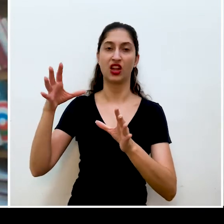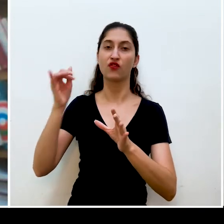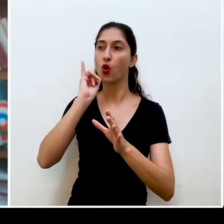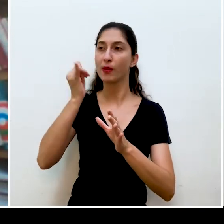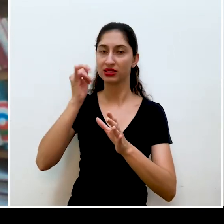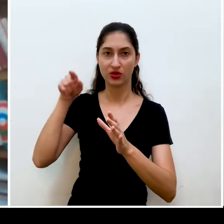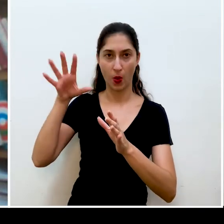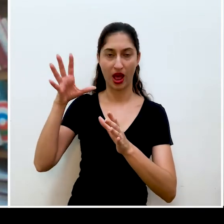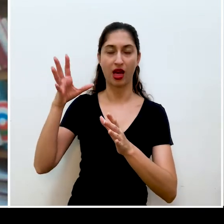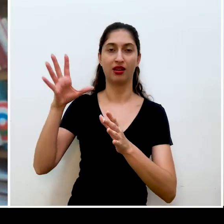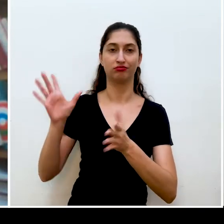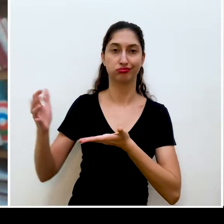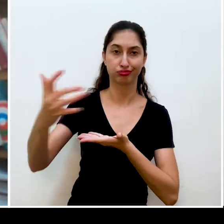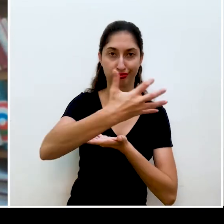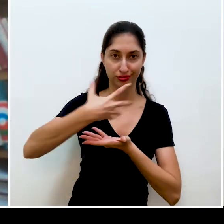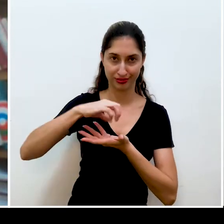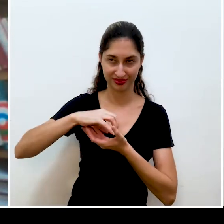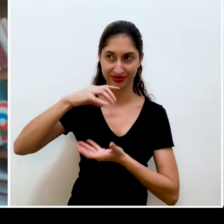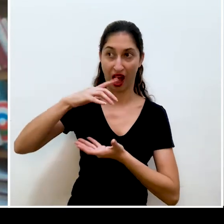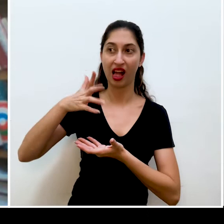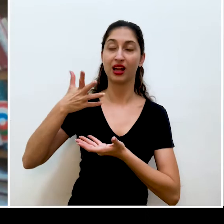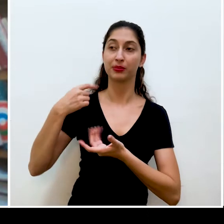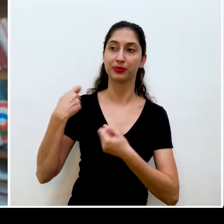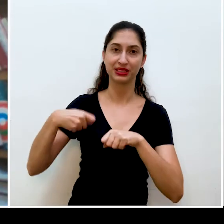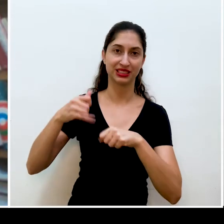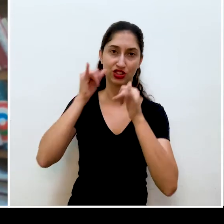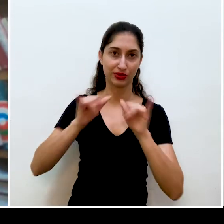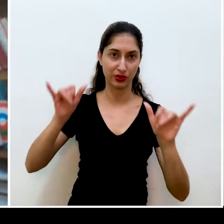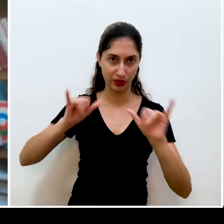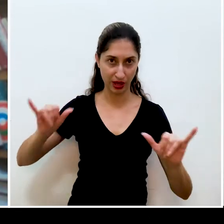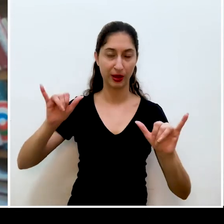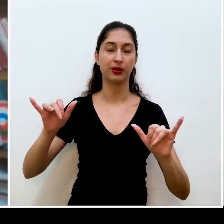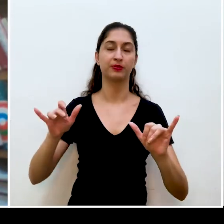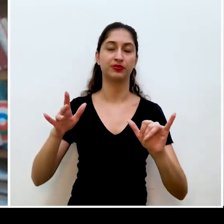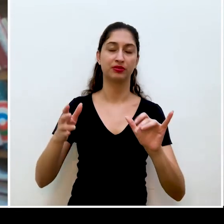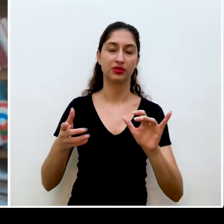interessantes, porque se tem se trabalhado pouco com isso.